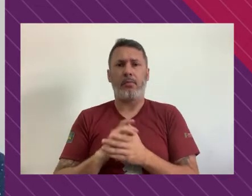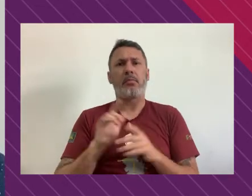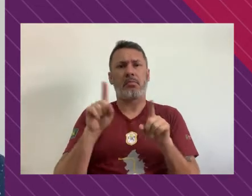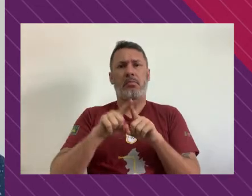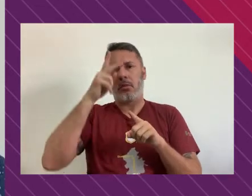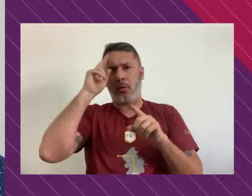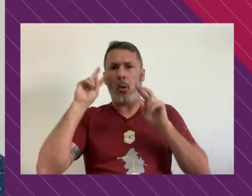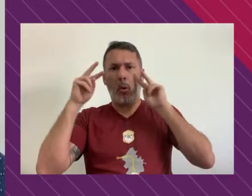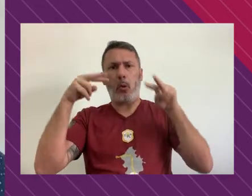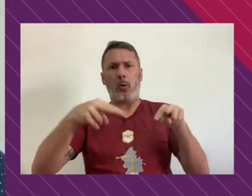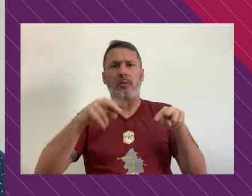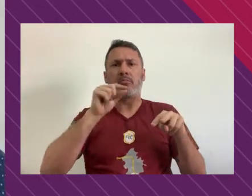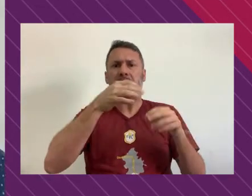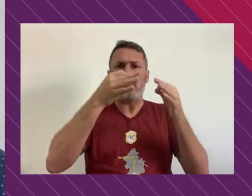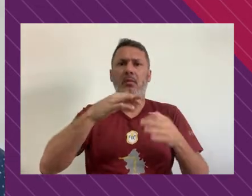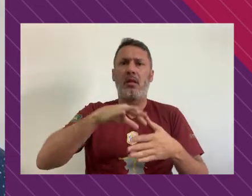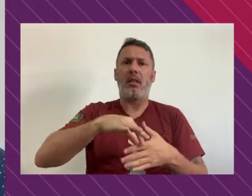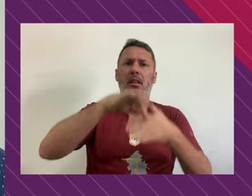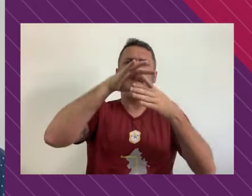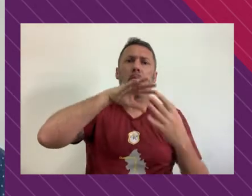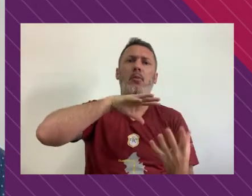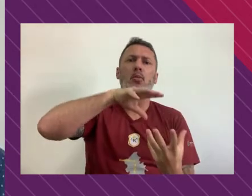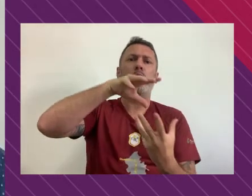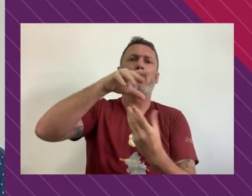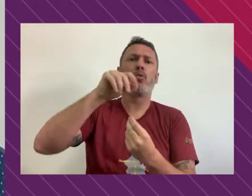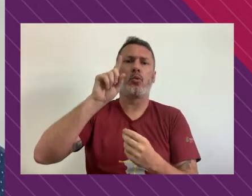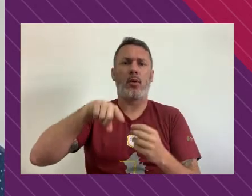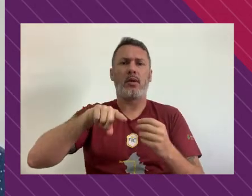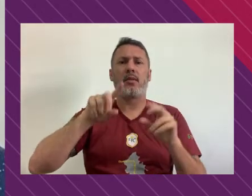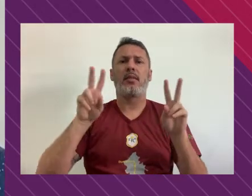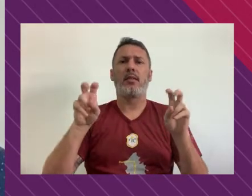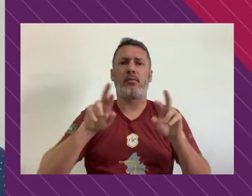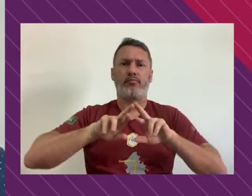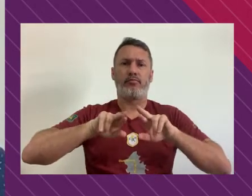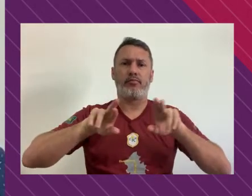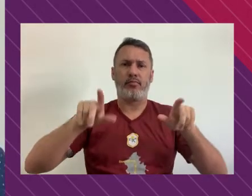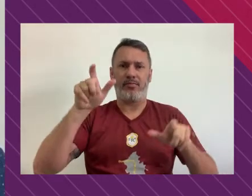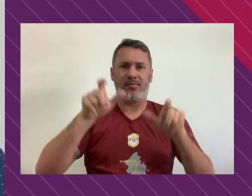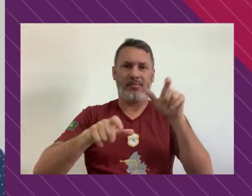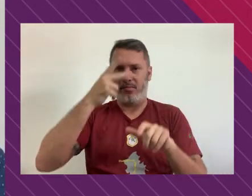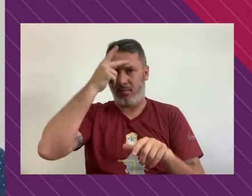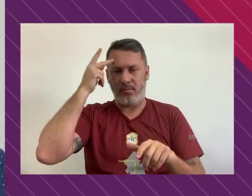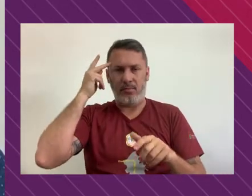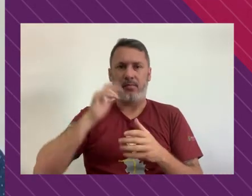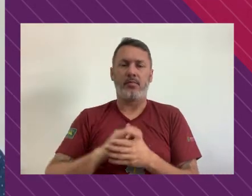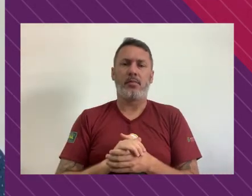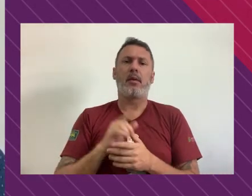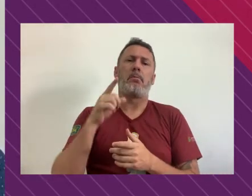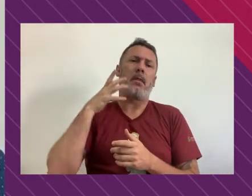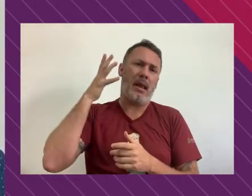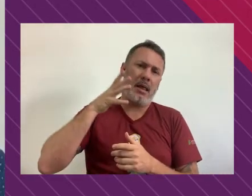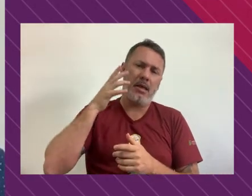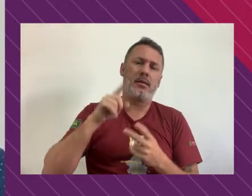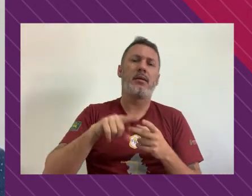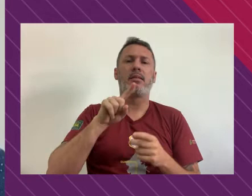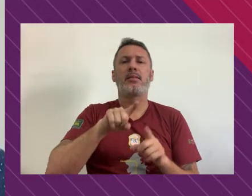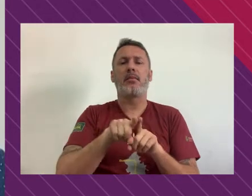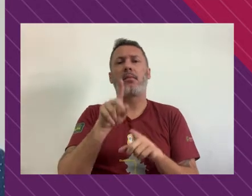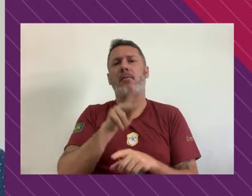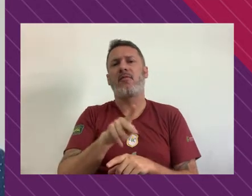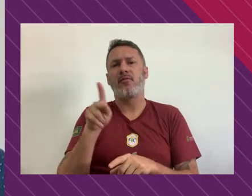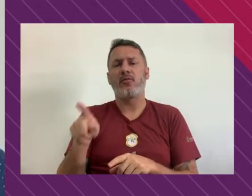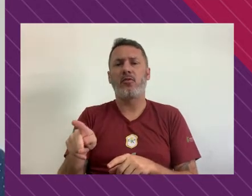reconhecido como uma liderança mundial no tema diversidade. É também palestrante, professor da Fundação Dom Cabral,